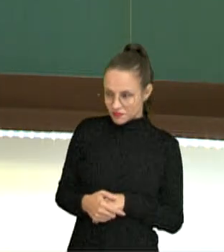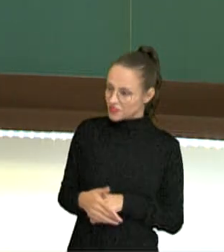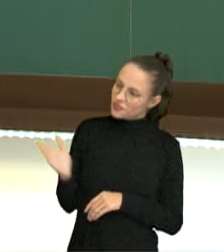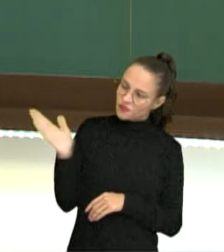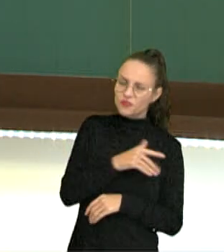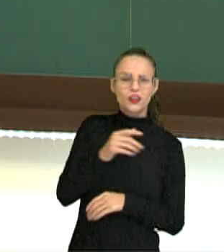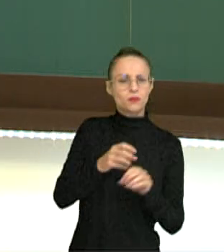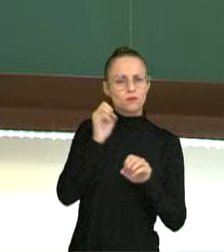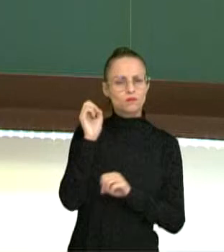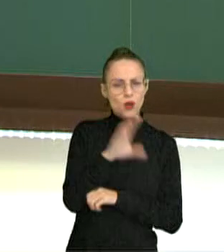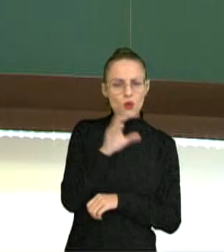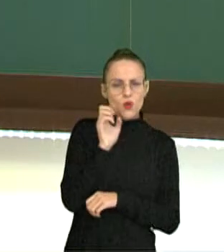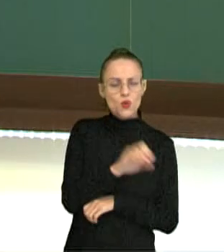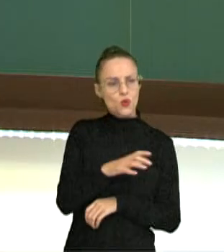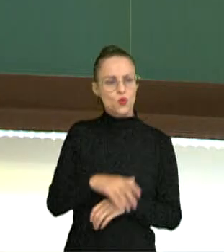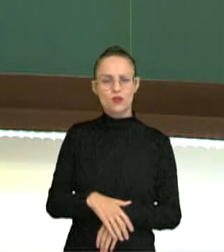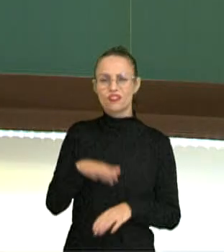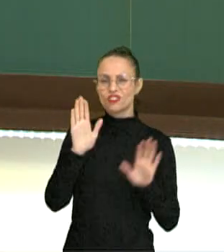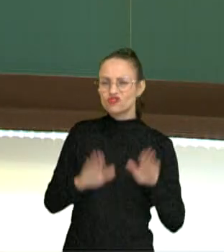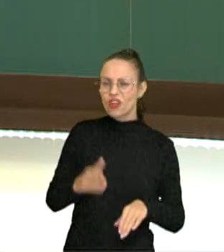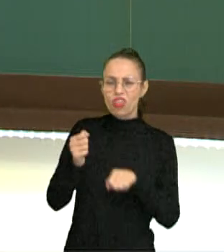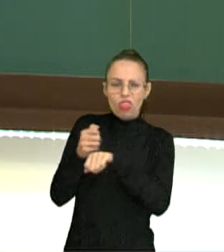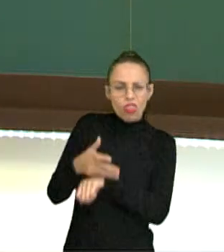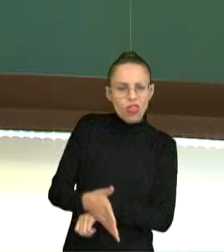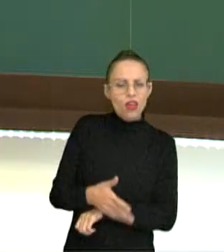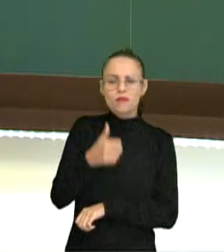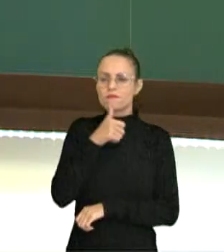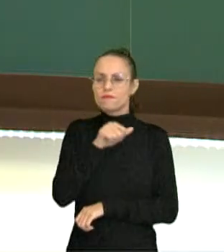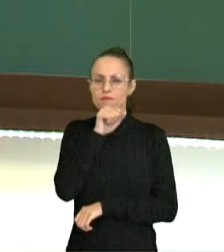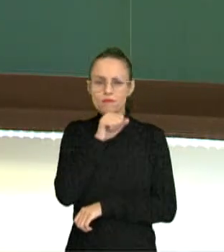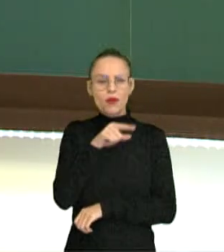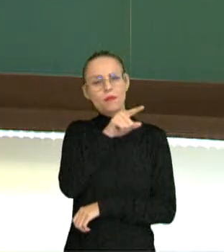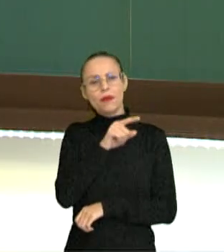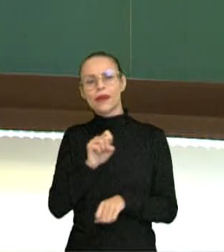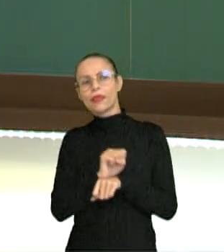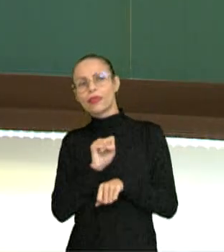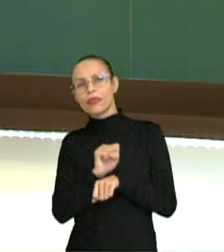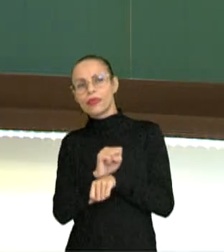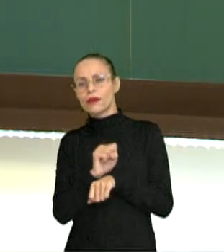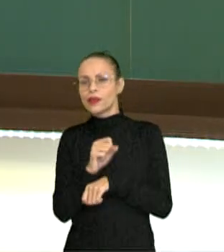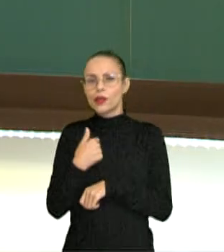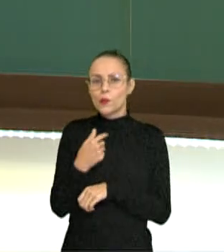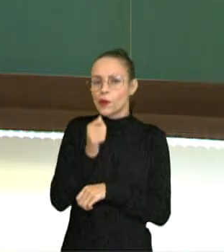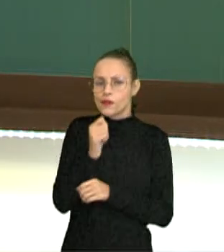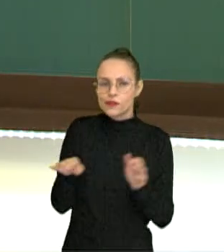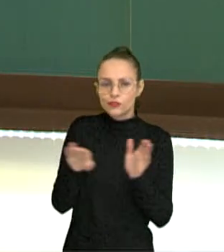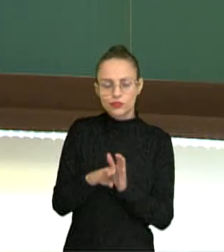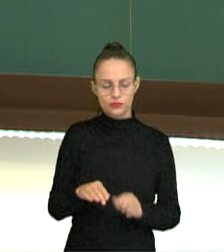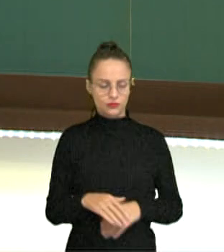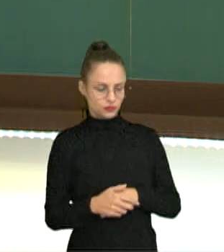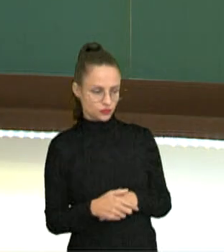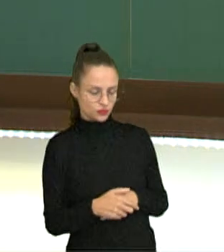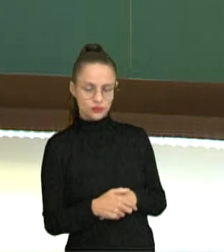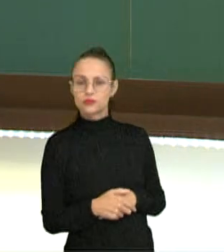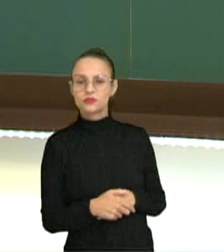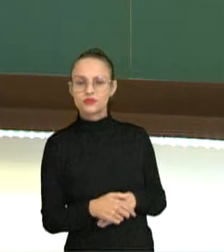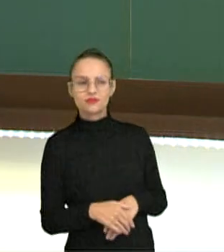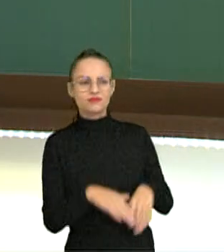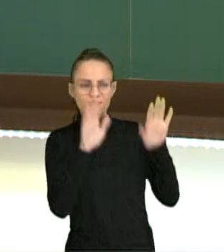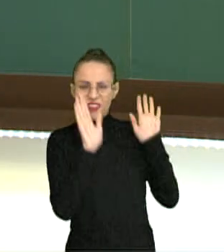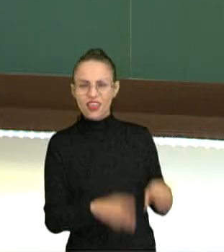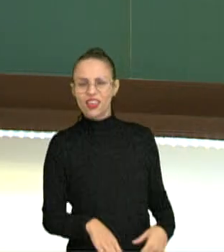vamos embora, Tião. Tá tarde. Mamãe não dorme enquanto eu não chego. Tião, quer